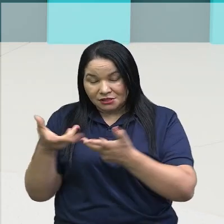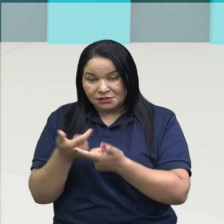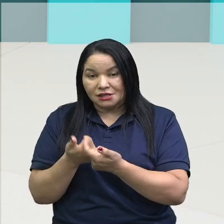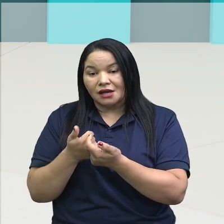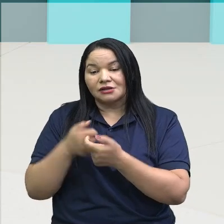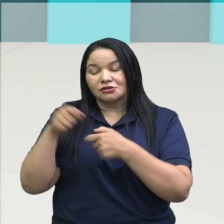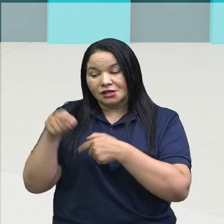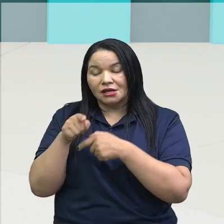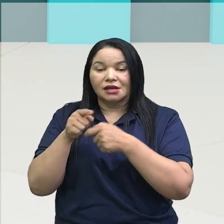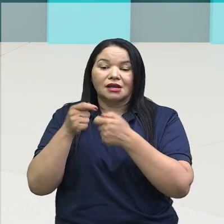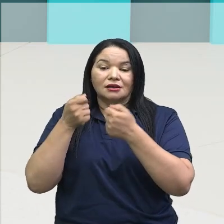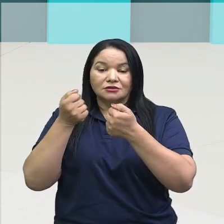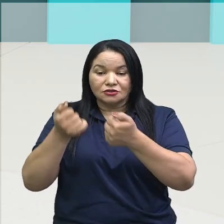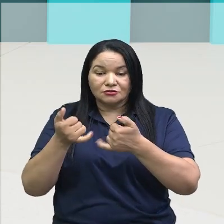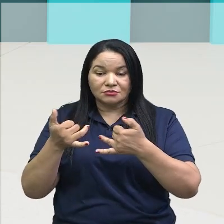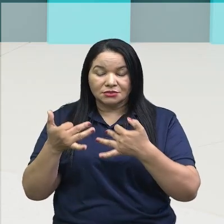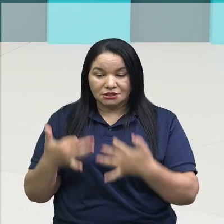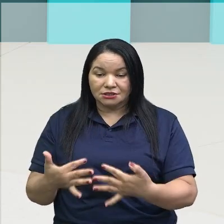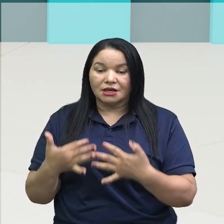para,